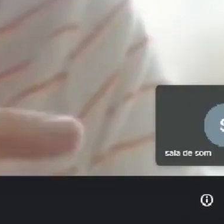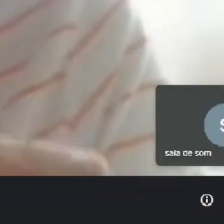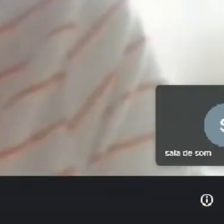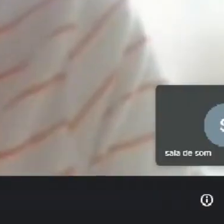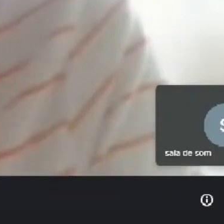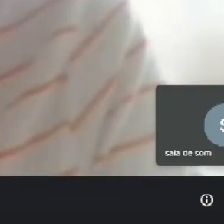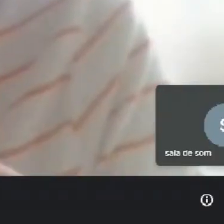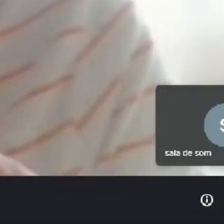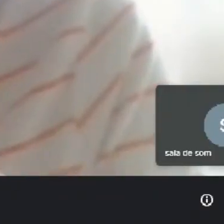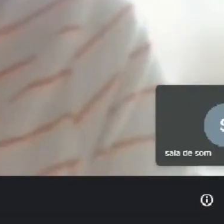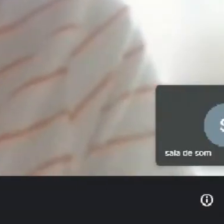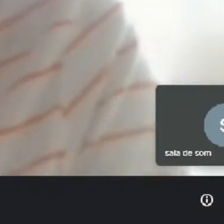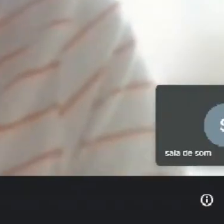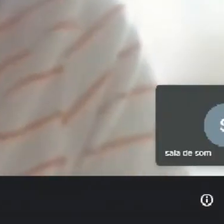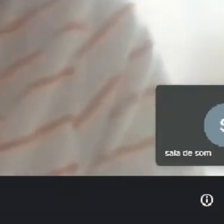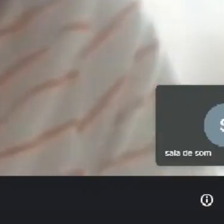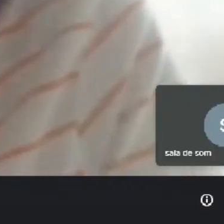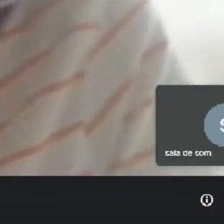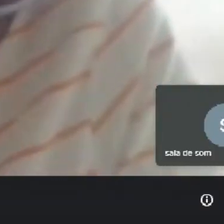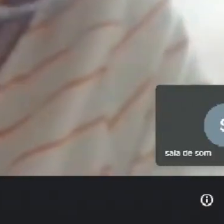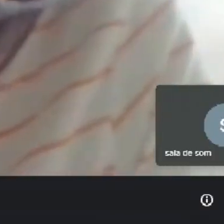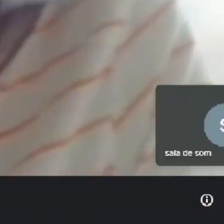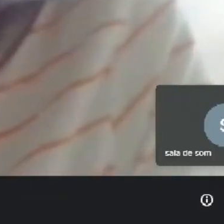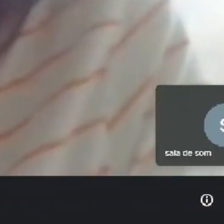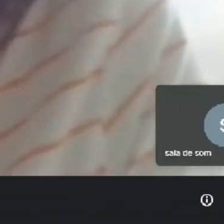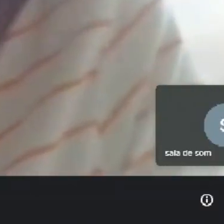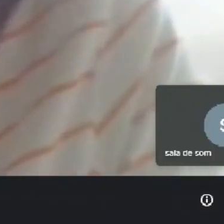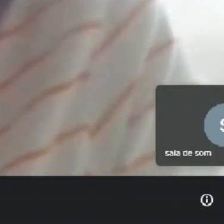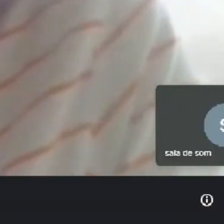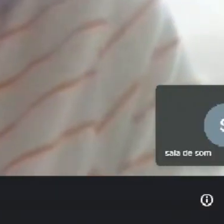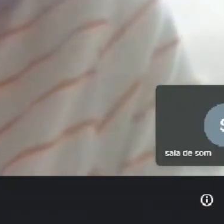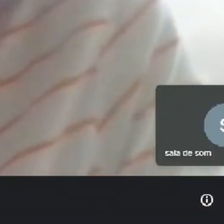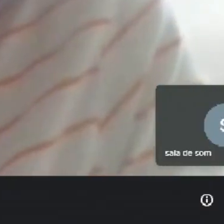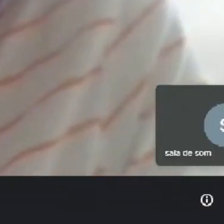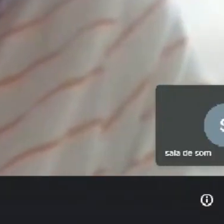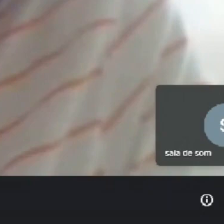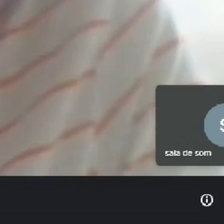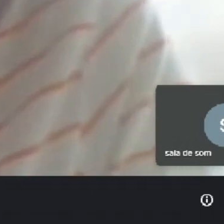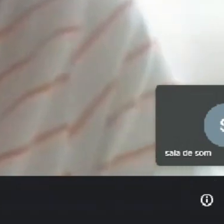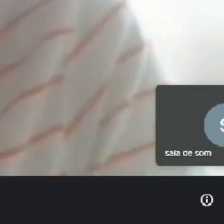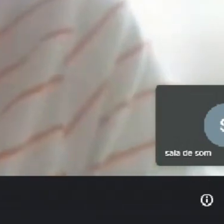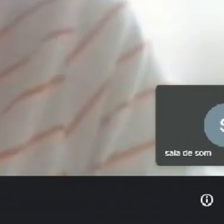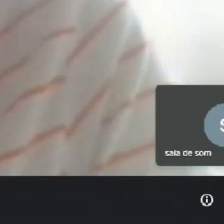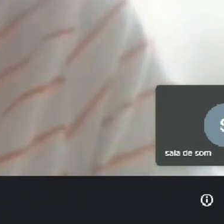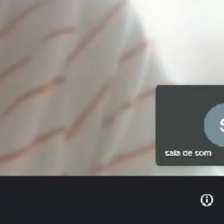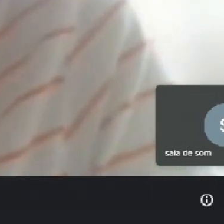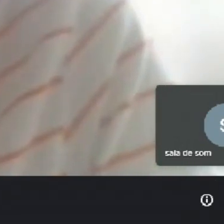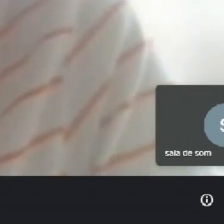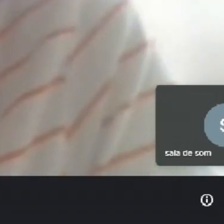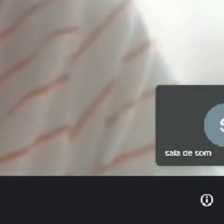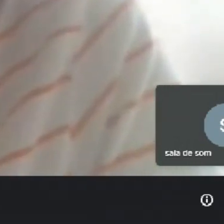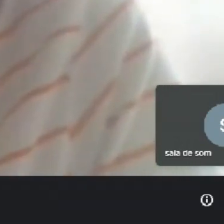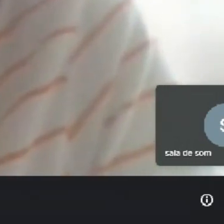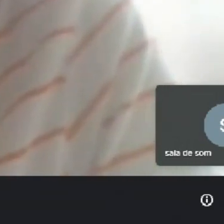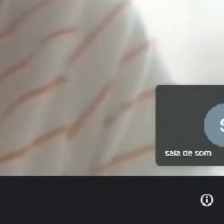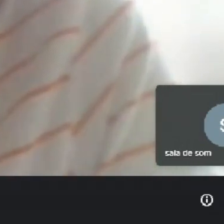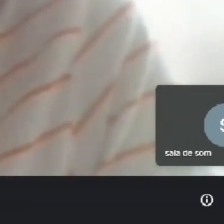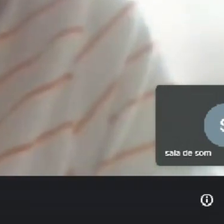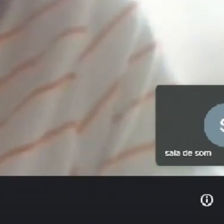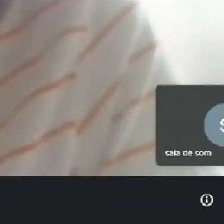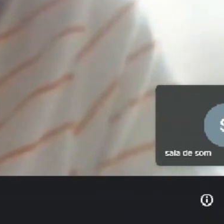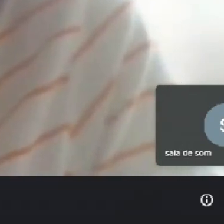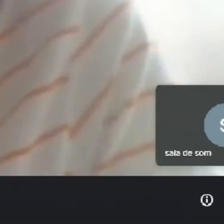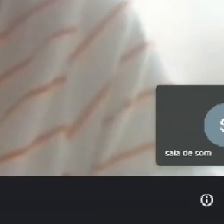de serem cuidadosos falam com a pessoa idosa como se ela fosse uma criança infantilizam a pessoa idosa mas isso é uma